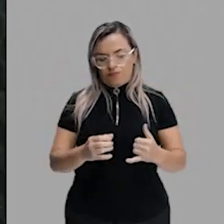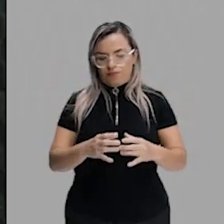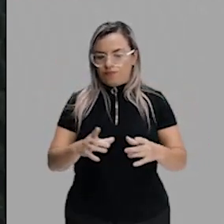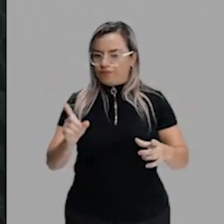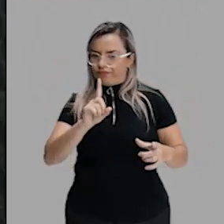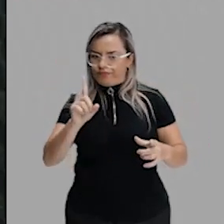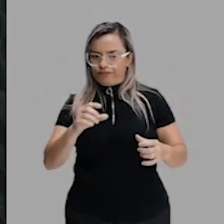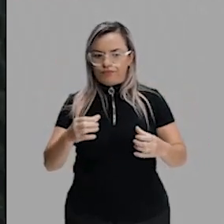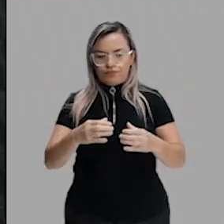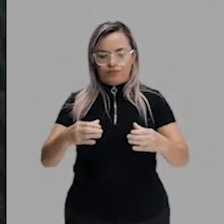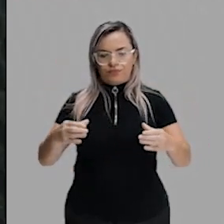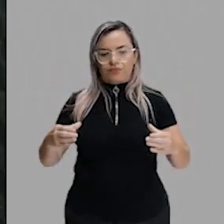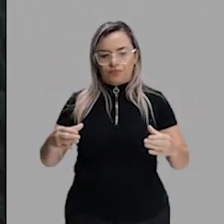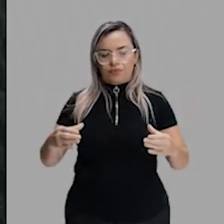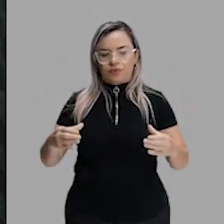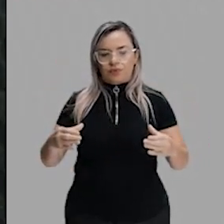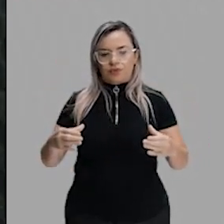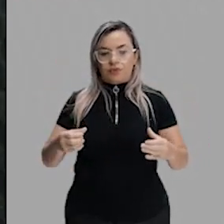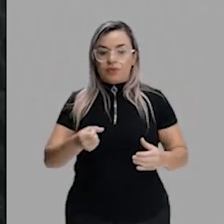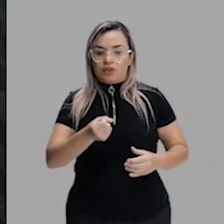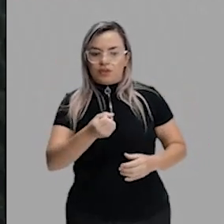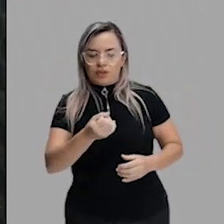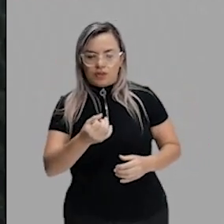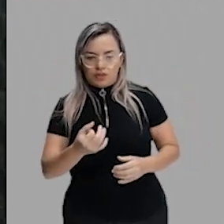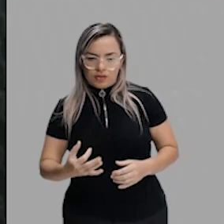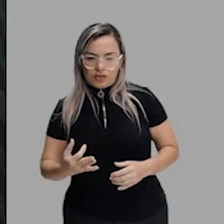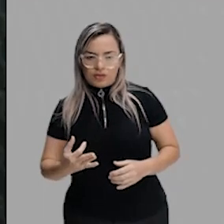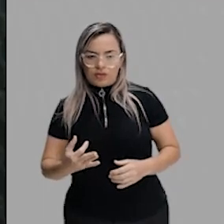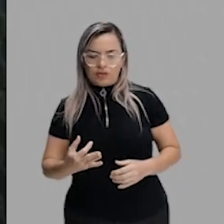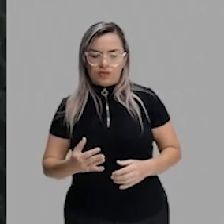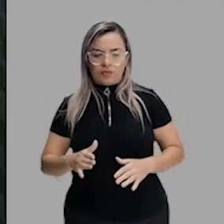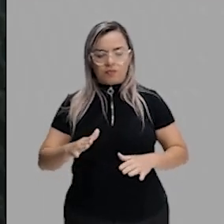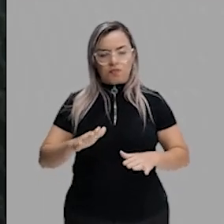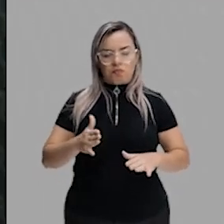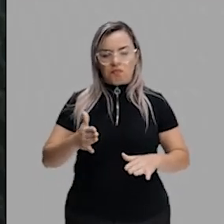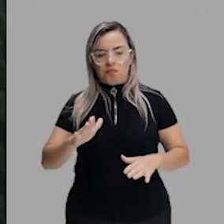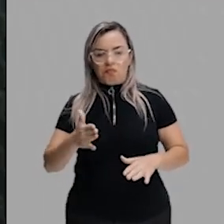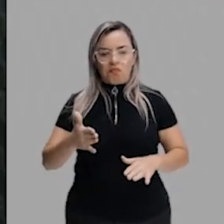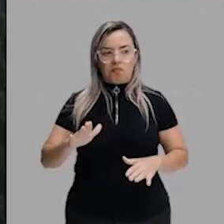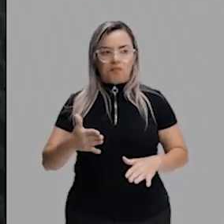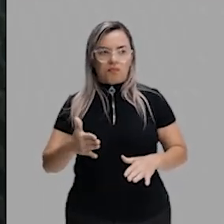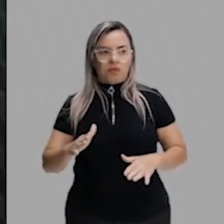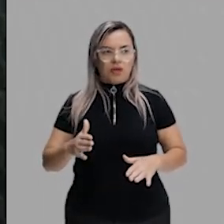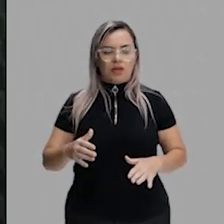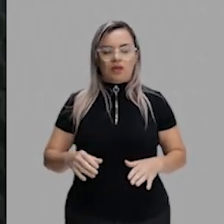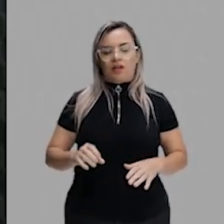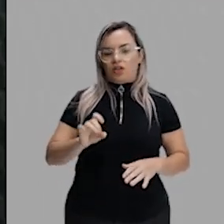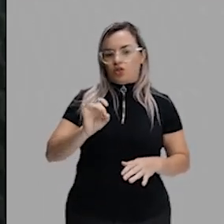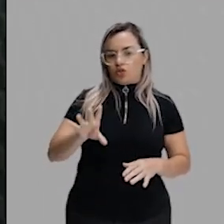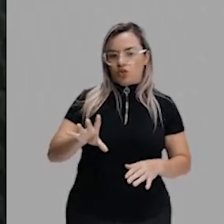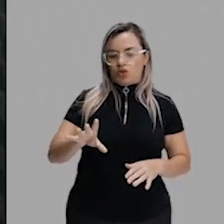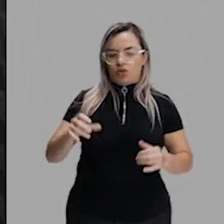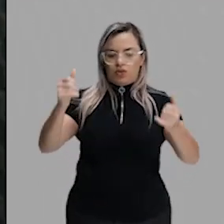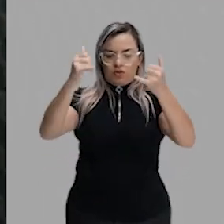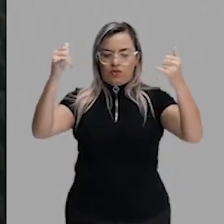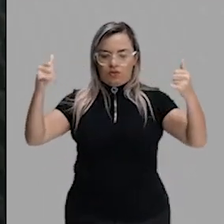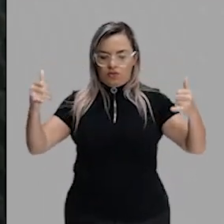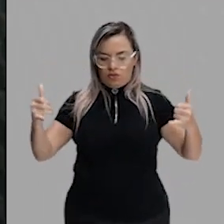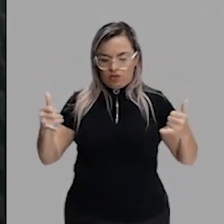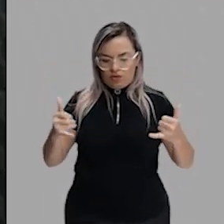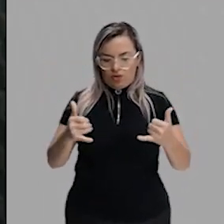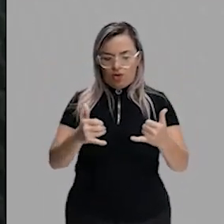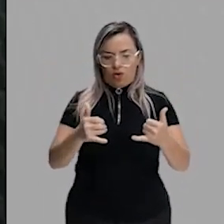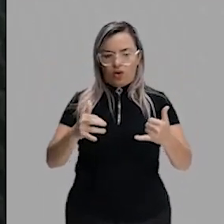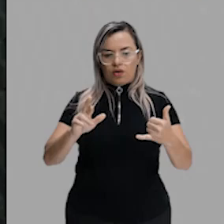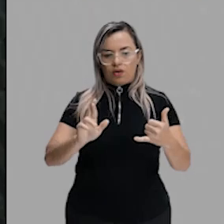chegue nela seja uma quantidade razoável? Muito simples. Coloca-se um resistor. O resistor, ele